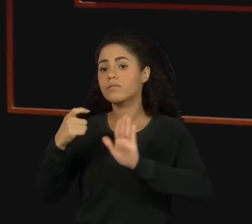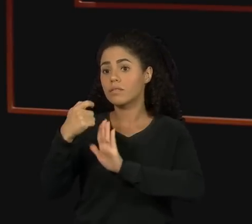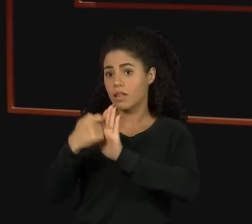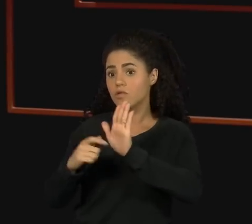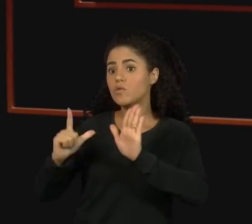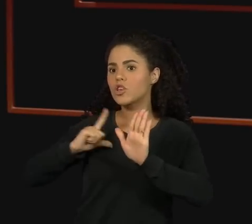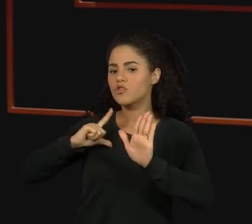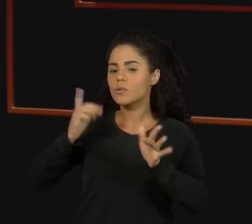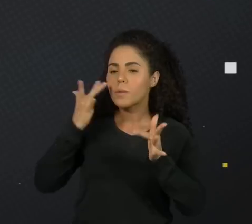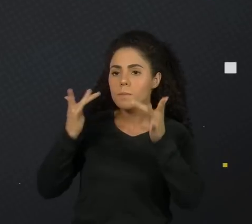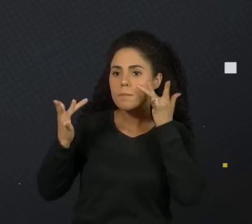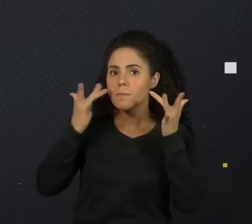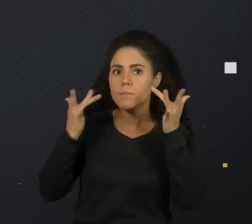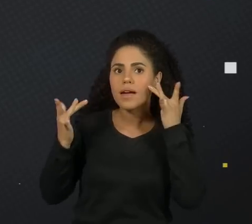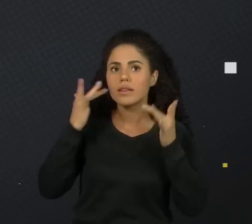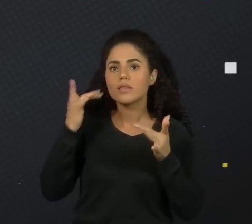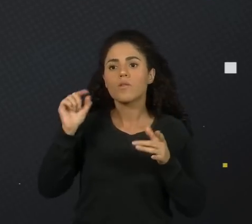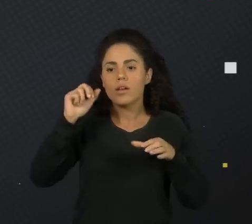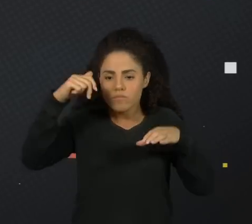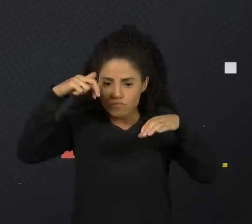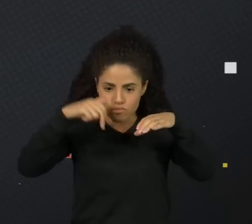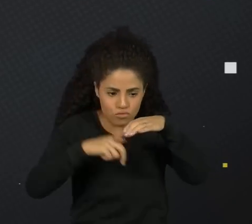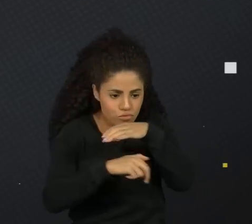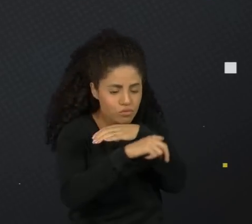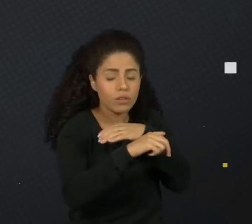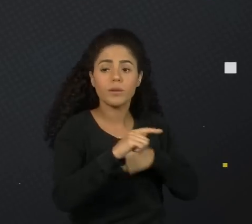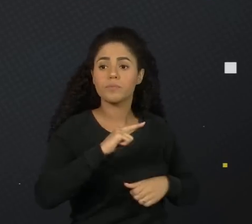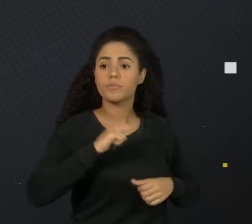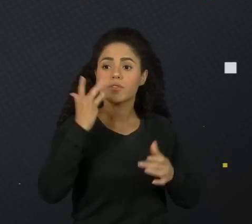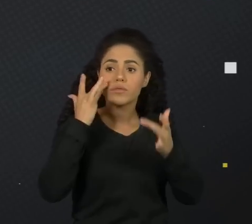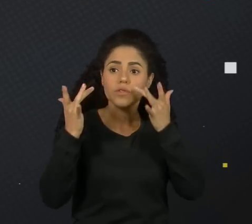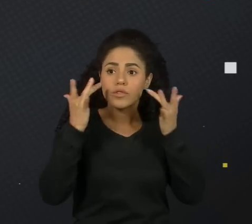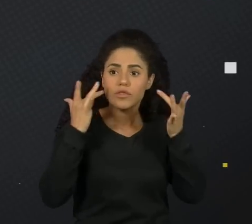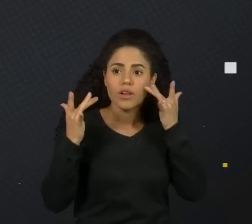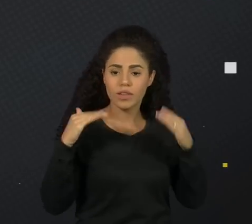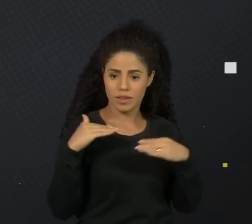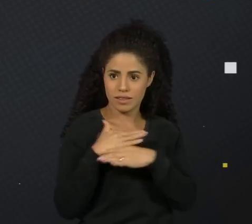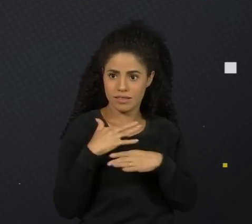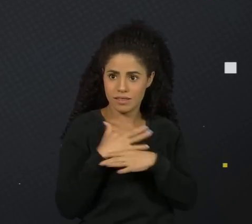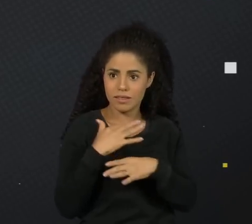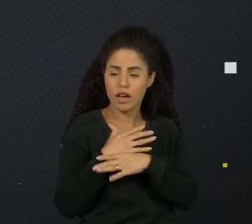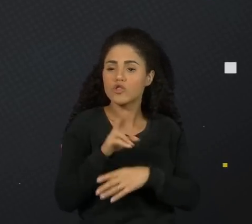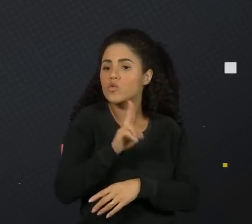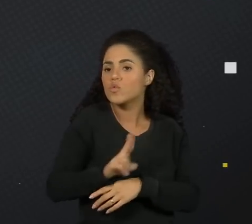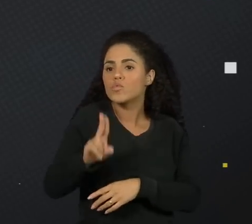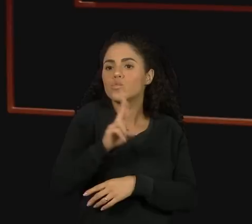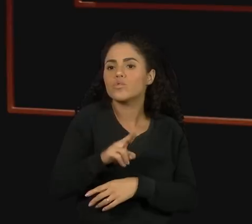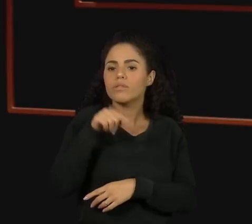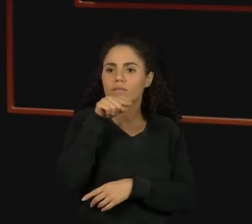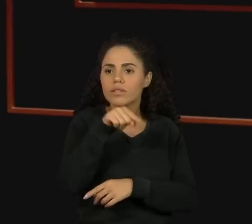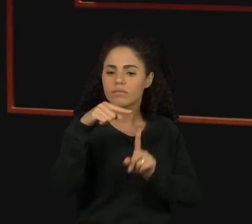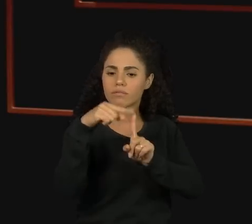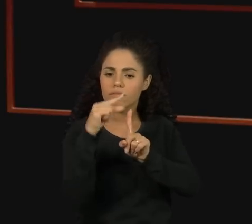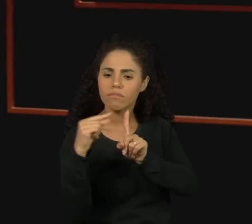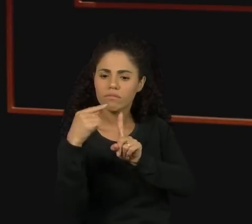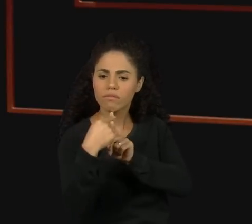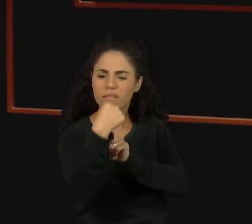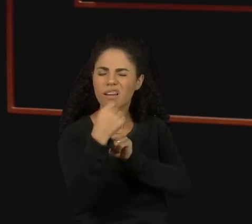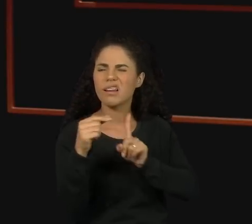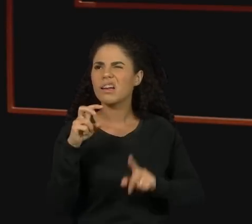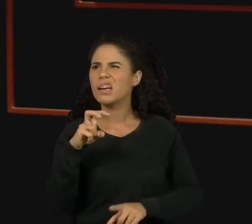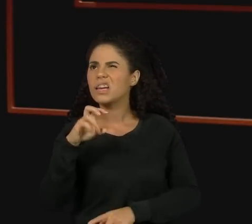Marcos Fayad foi fazer no porão de um teatro inacabado em Catalão, com, acho que eram umas 500,